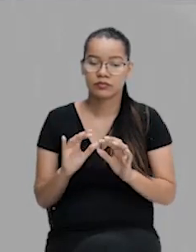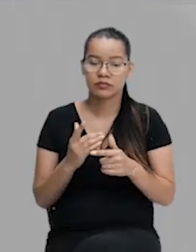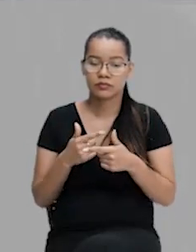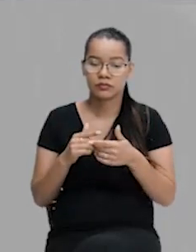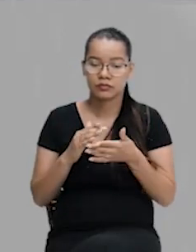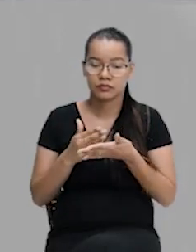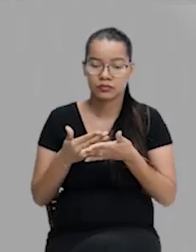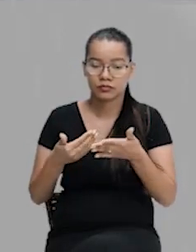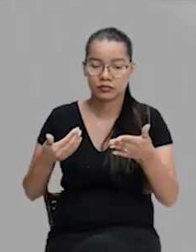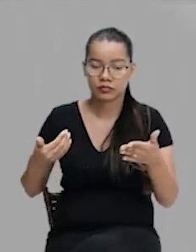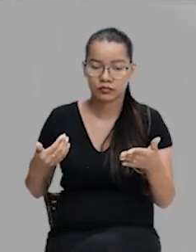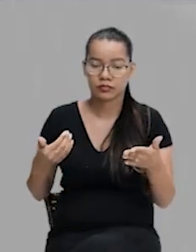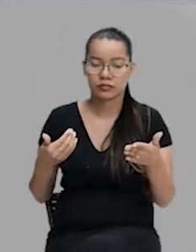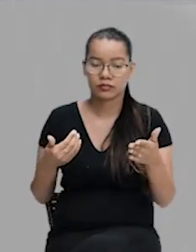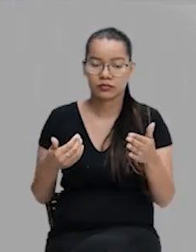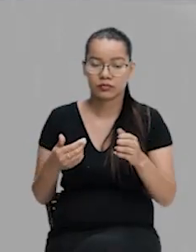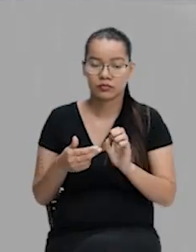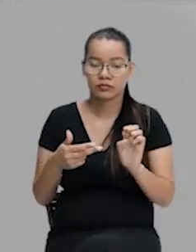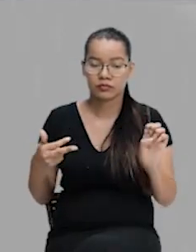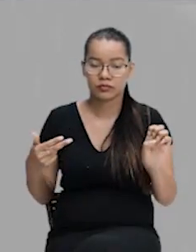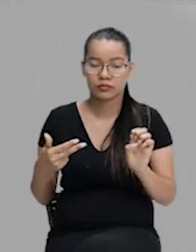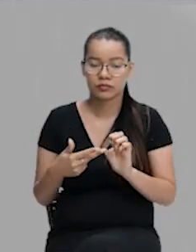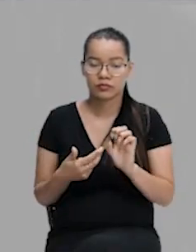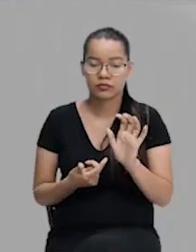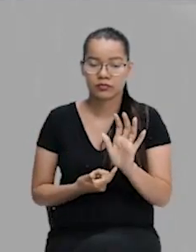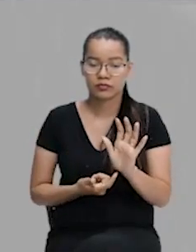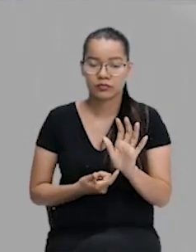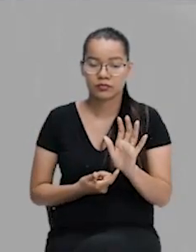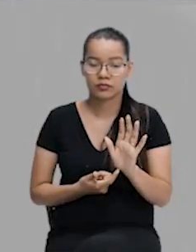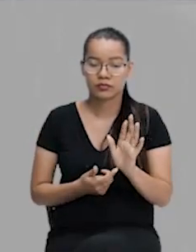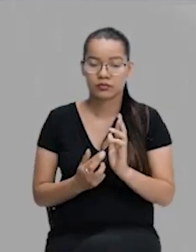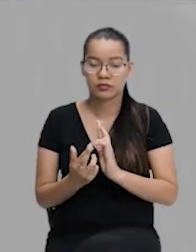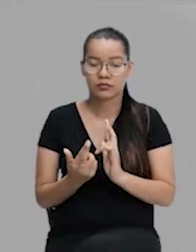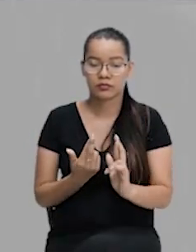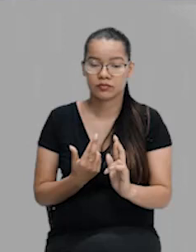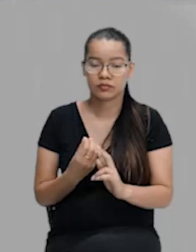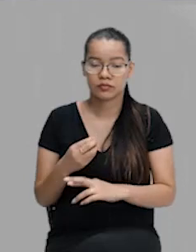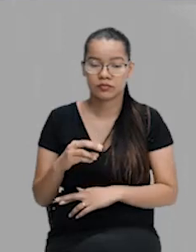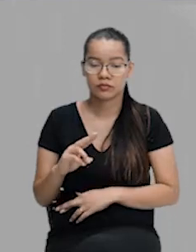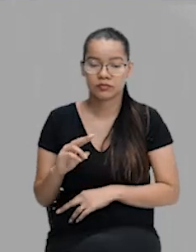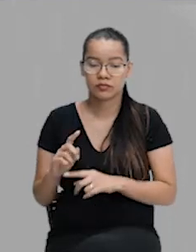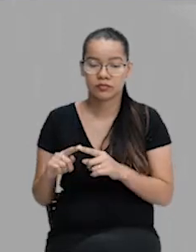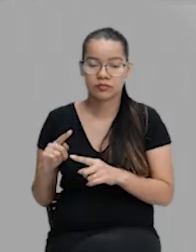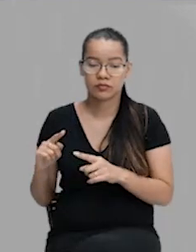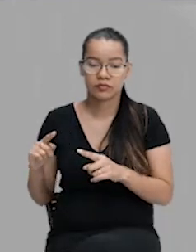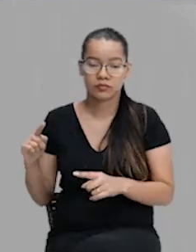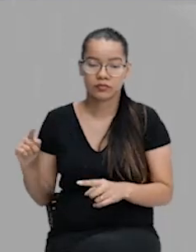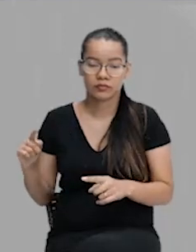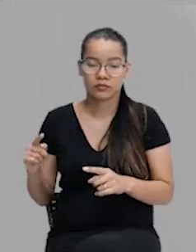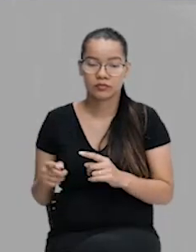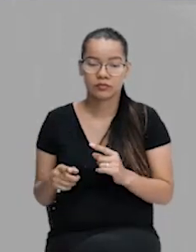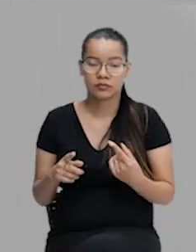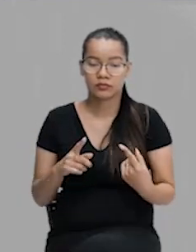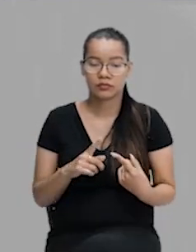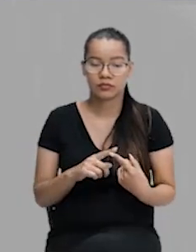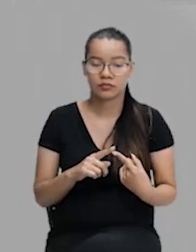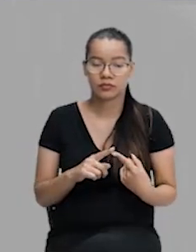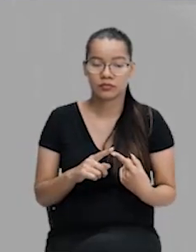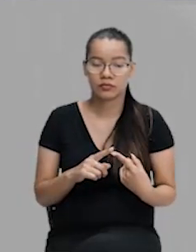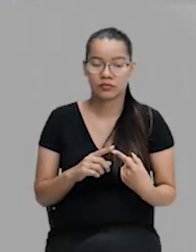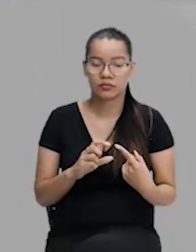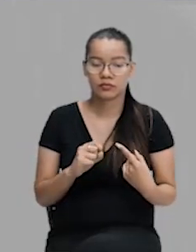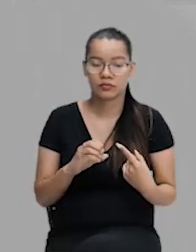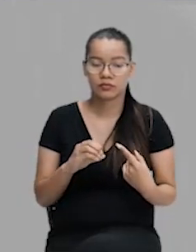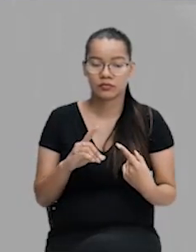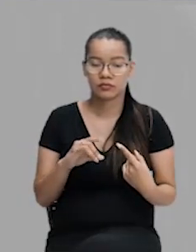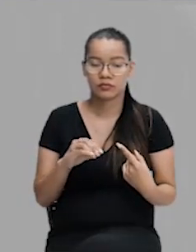já aparecem no lado reagente e no lado produto, ok? É o caso do elemento sódio e do elemento cloro. O